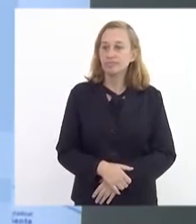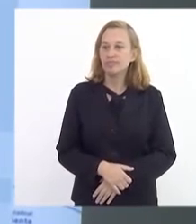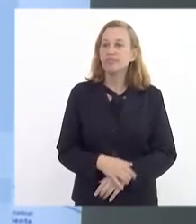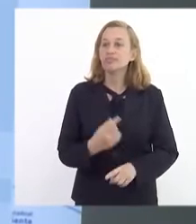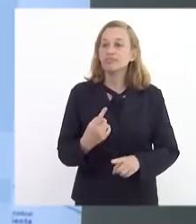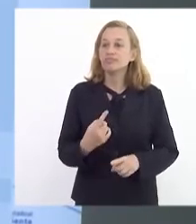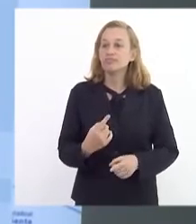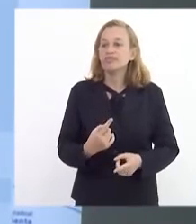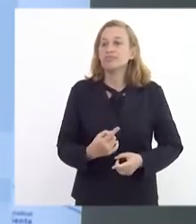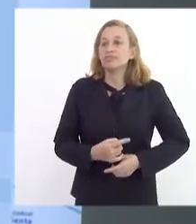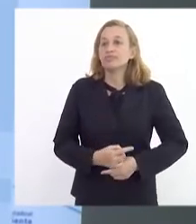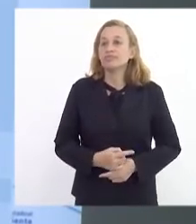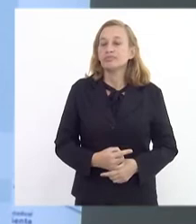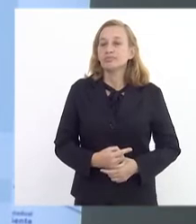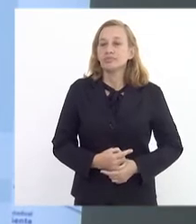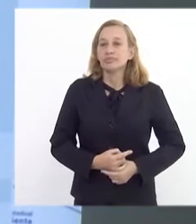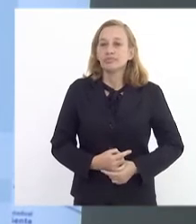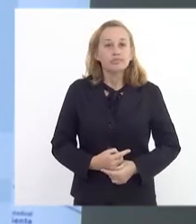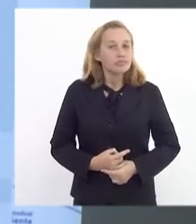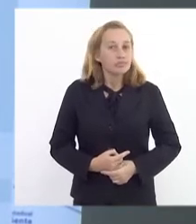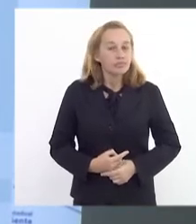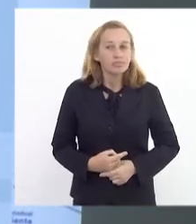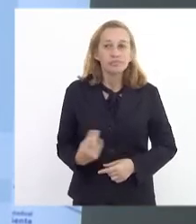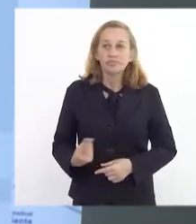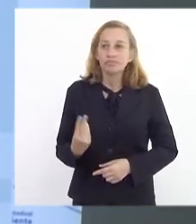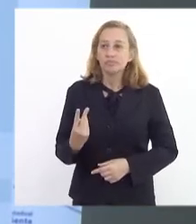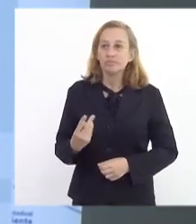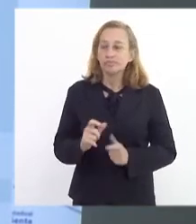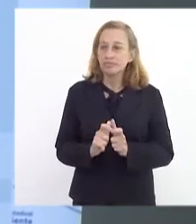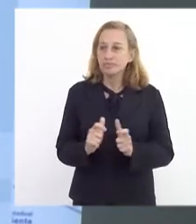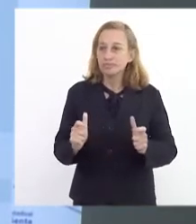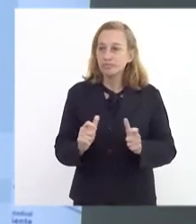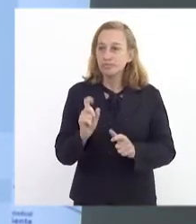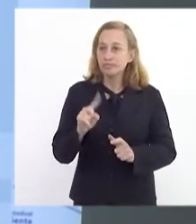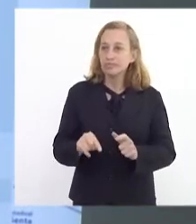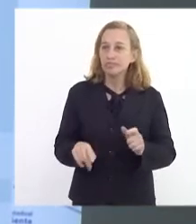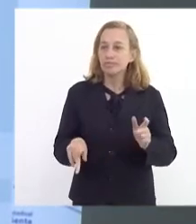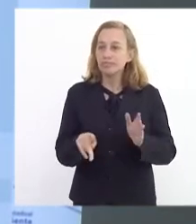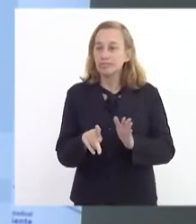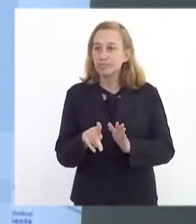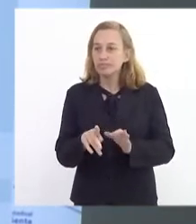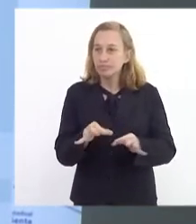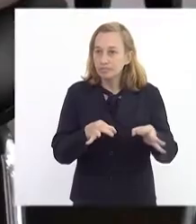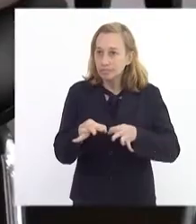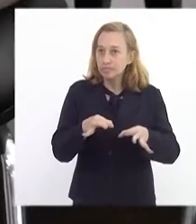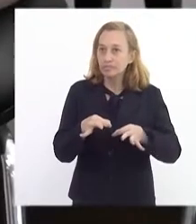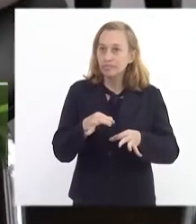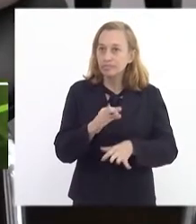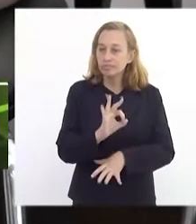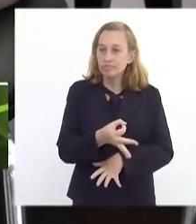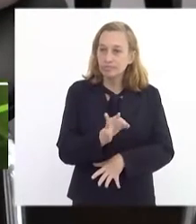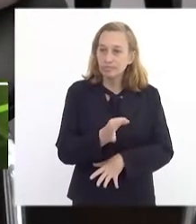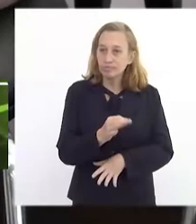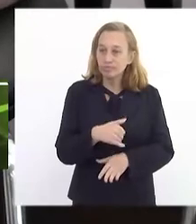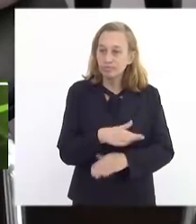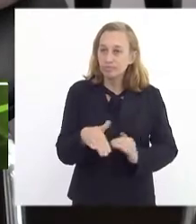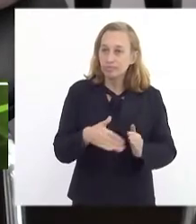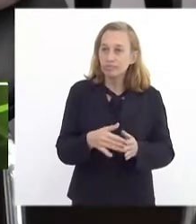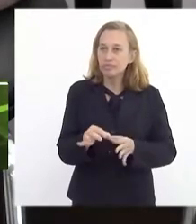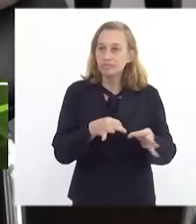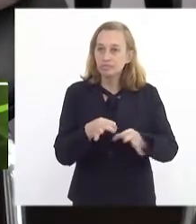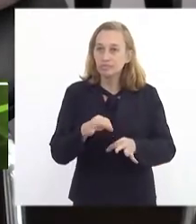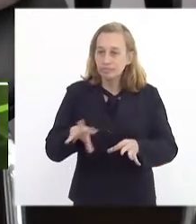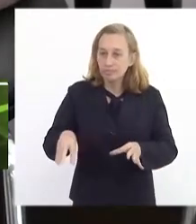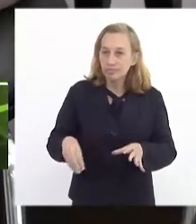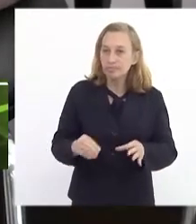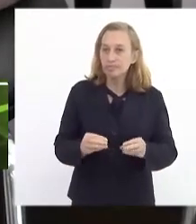que isso? Porque... Um valor muito alto é o projeto. E praticamente todo o projeto já foi